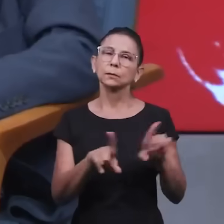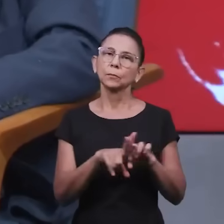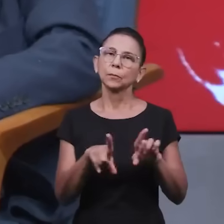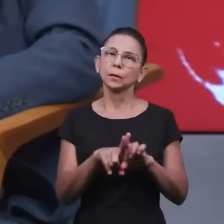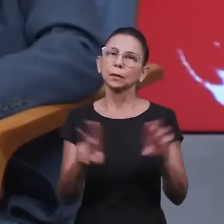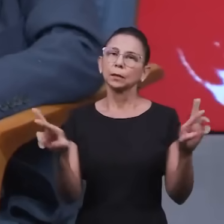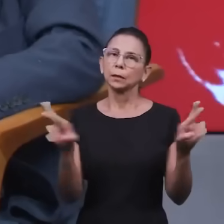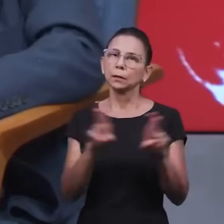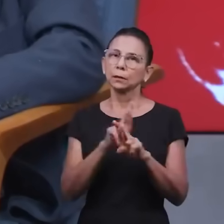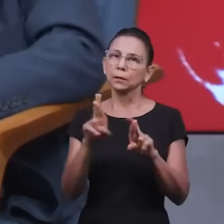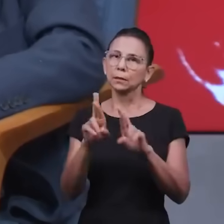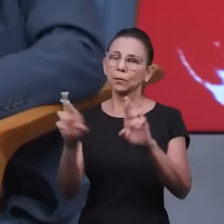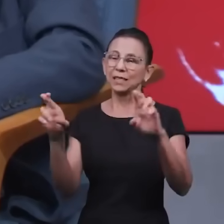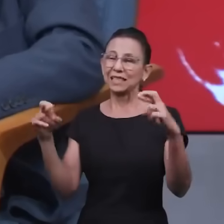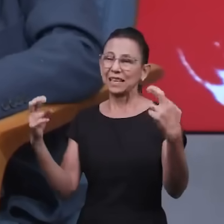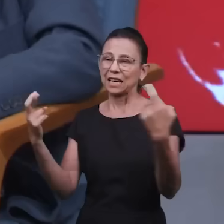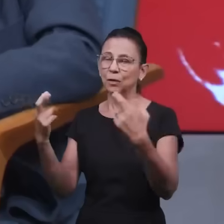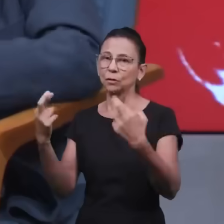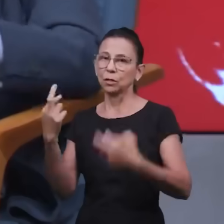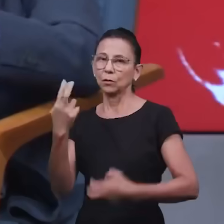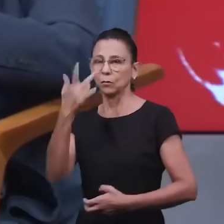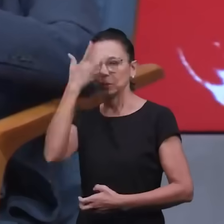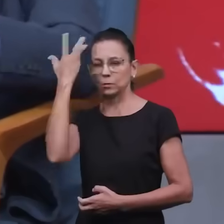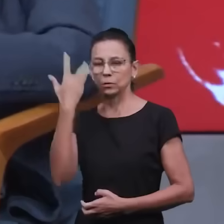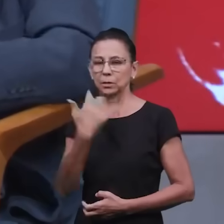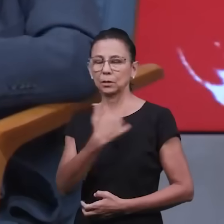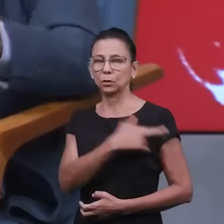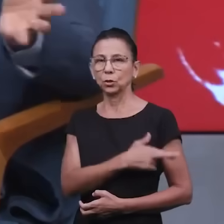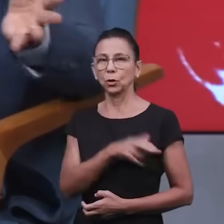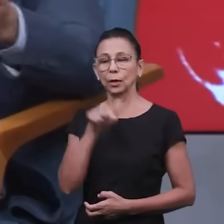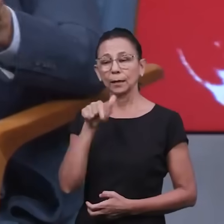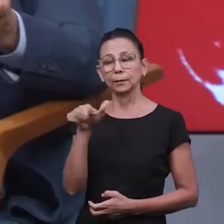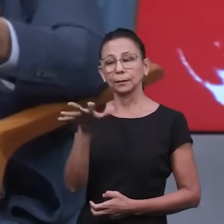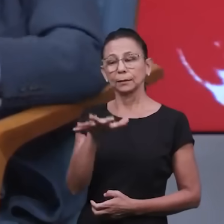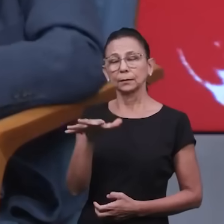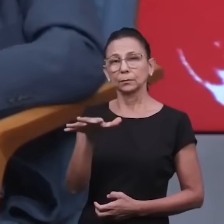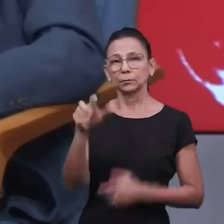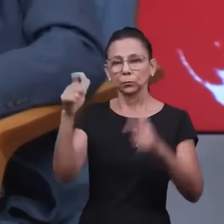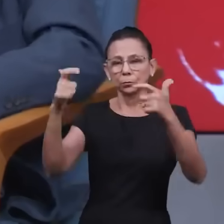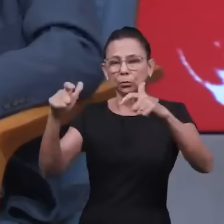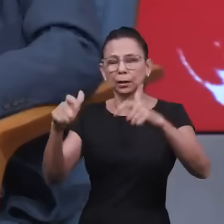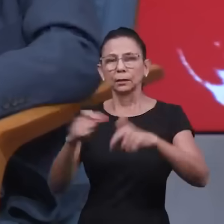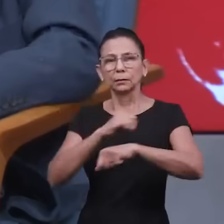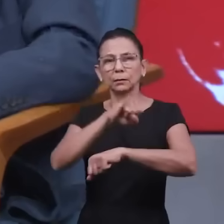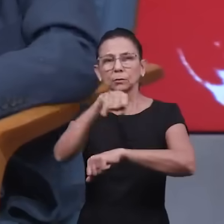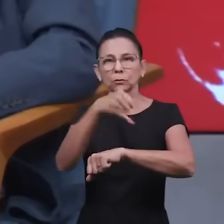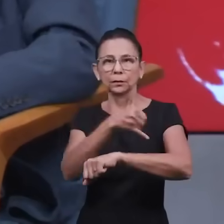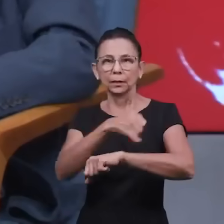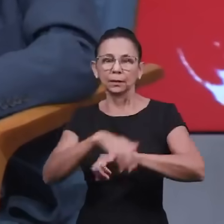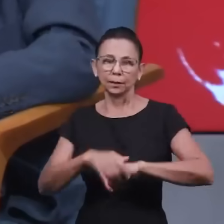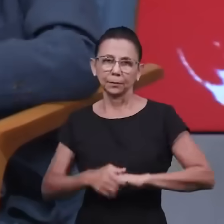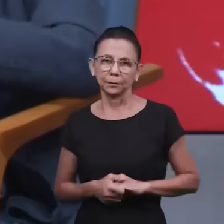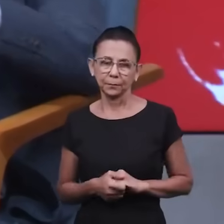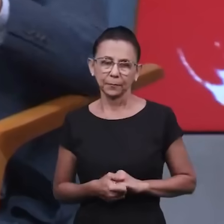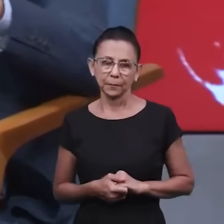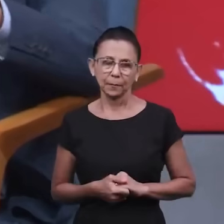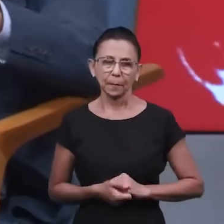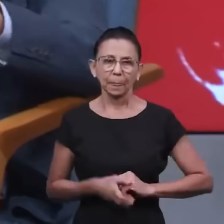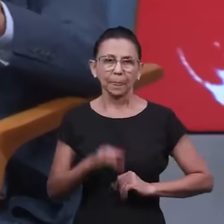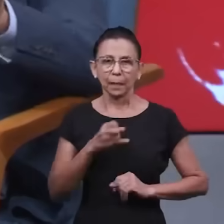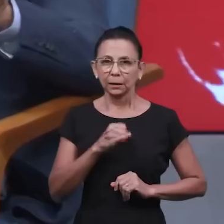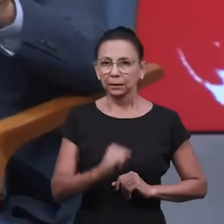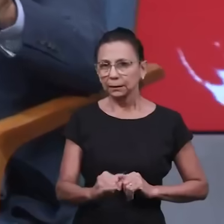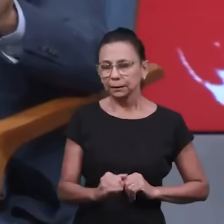Jerusalém, quando ele fala que se outro evangelho for pregado que não fosse aquele, fosse anátema. Então